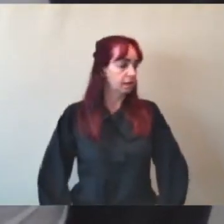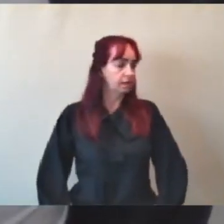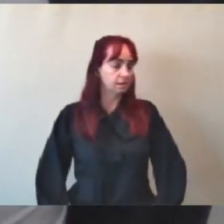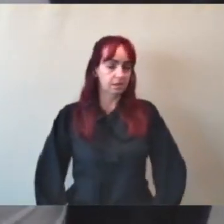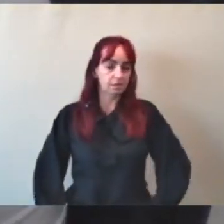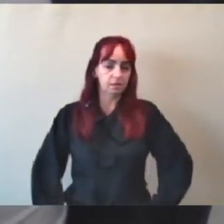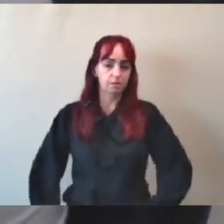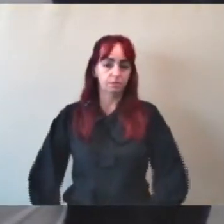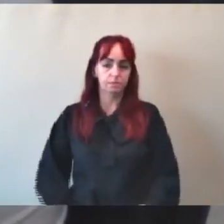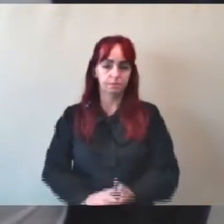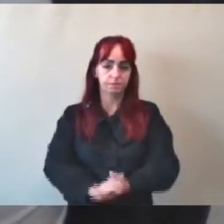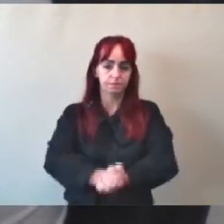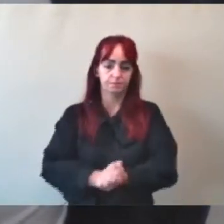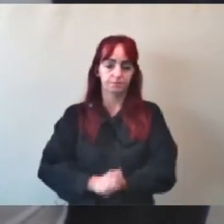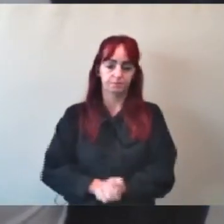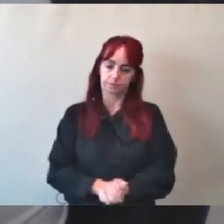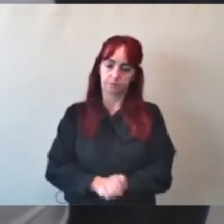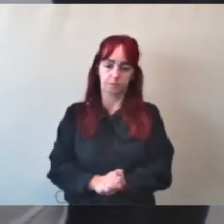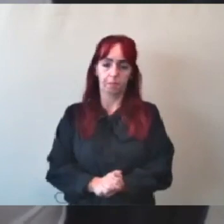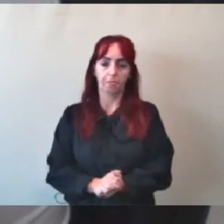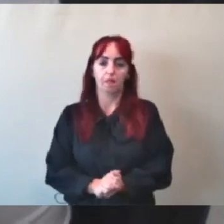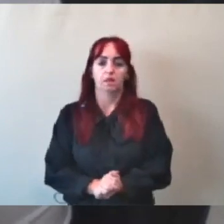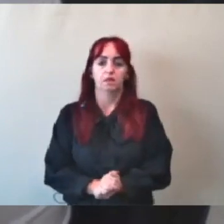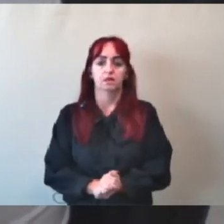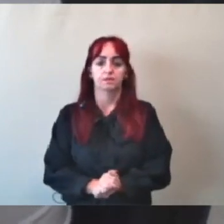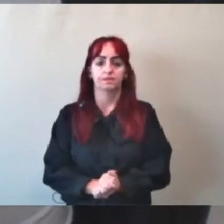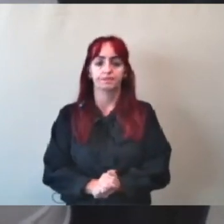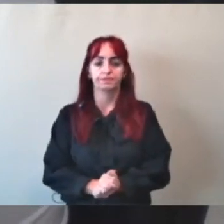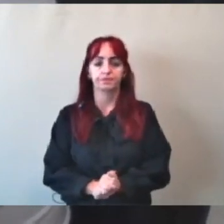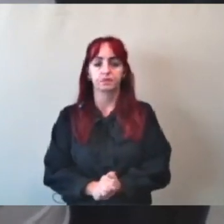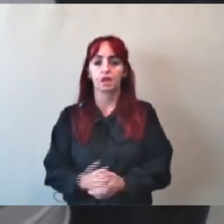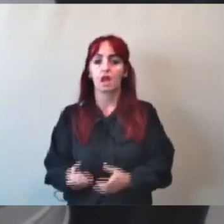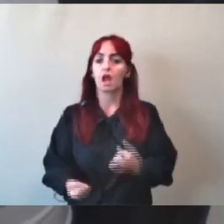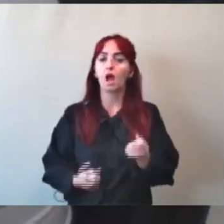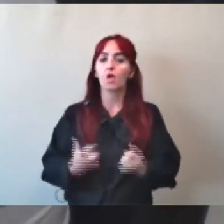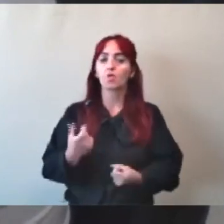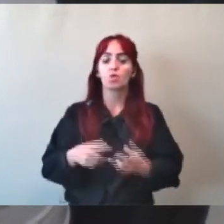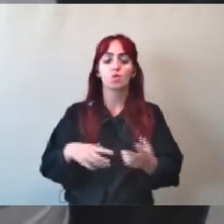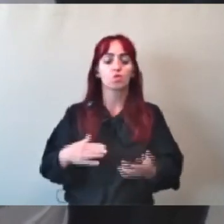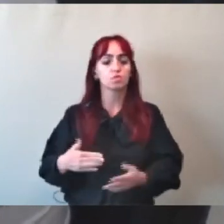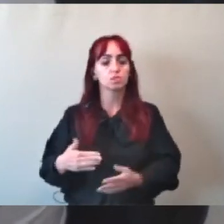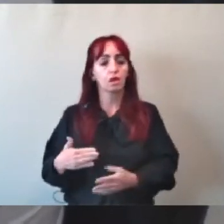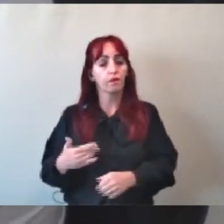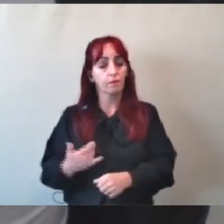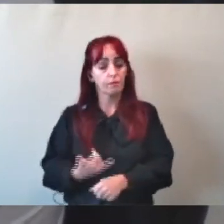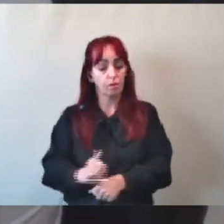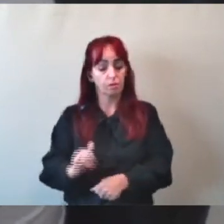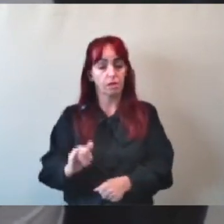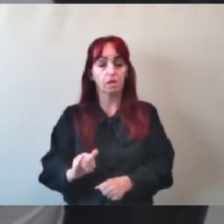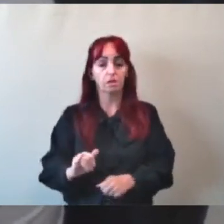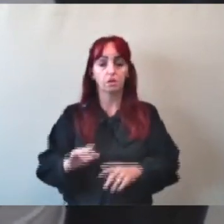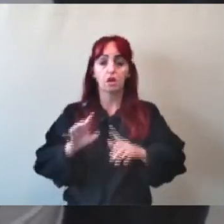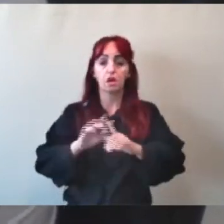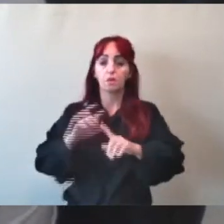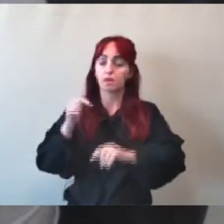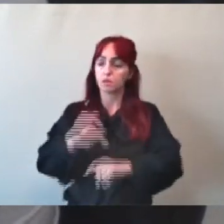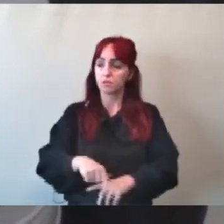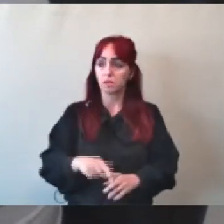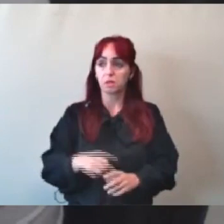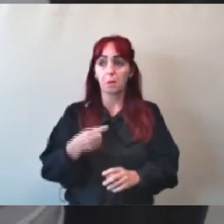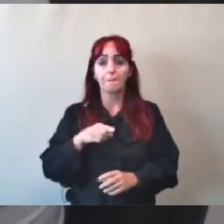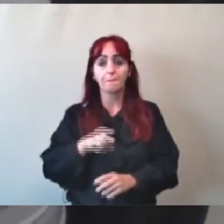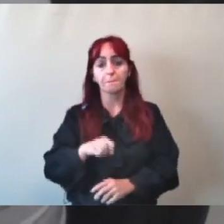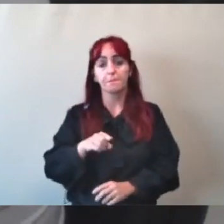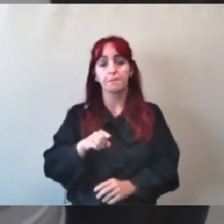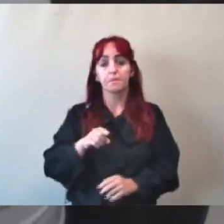mas o dia que tiver, pode vir aqui na prefeitura, mil comerciantes, se precisar, cada um vai ter o mesmo problema que eu estou